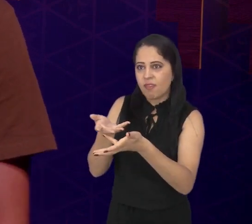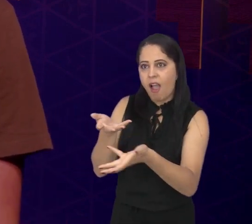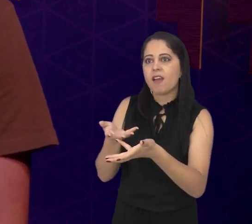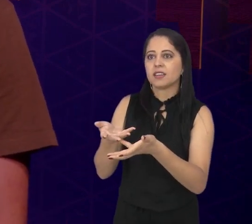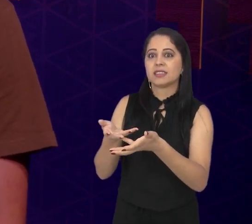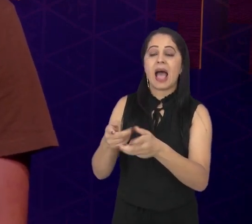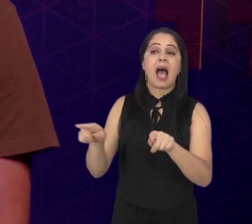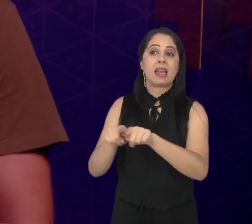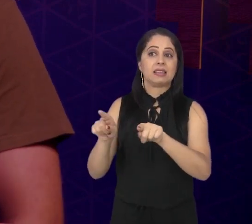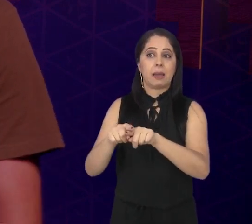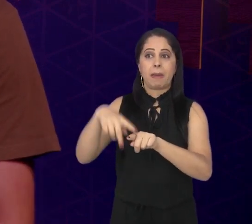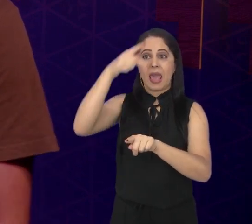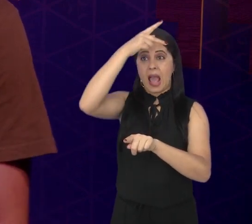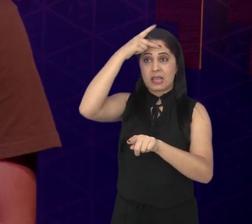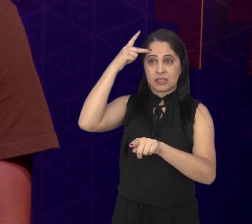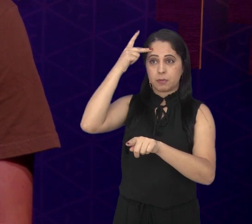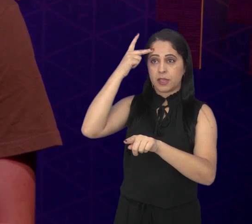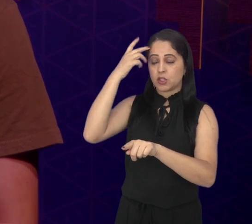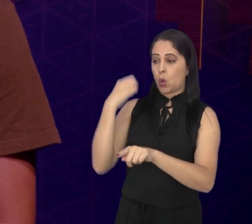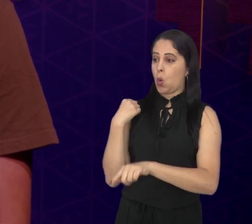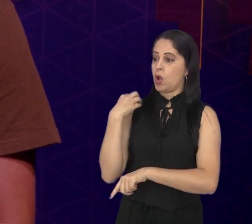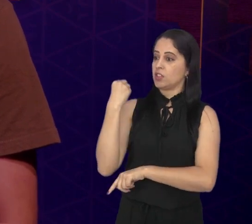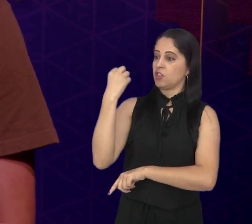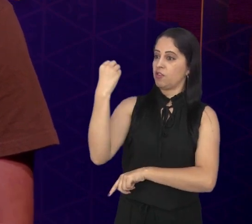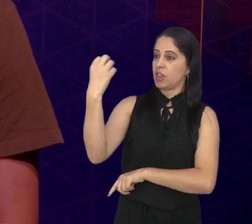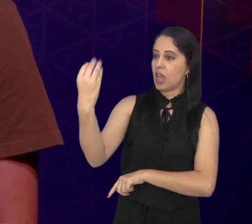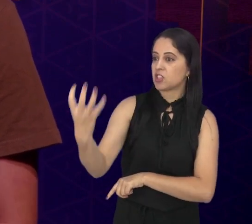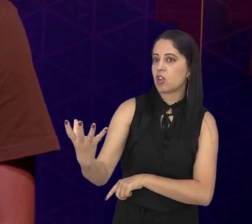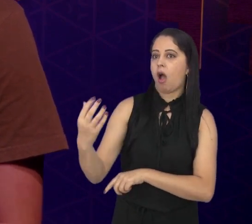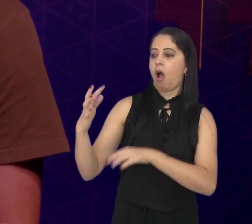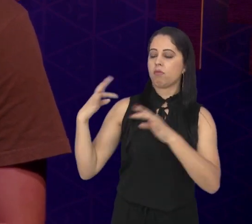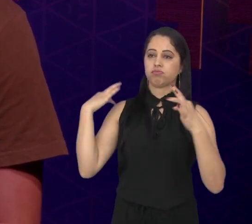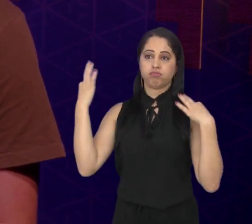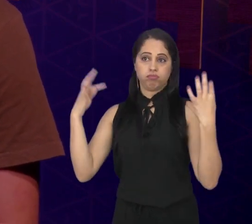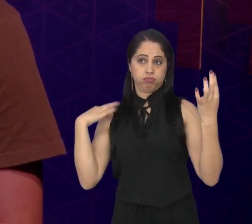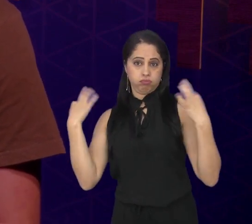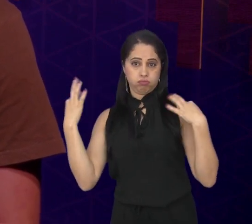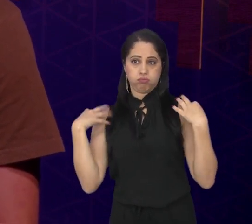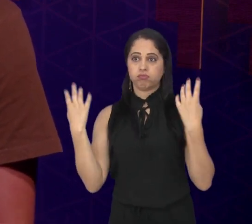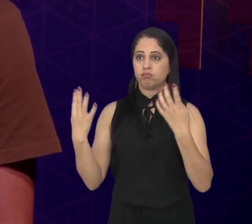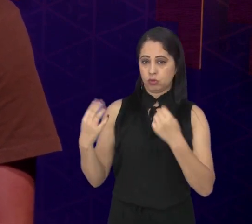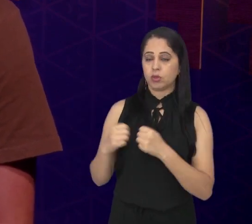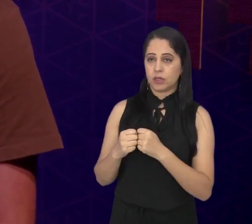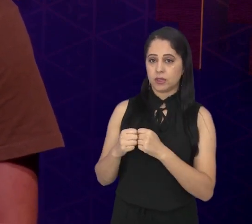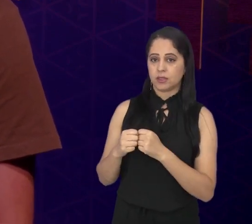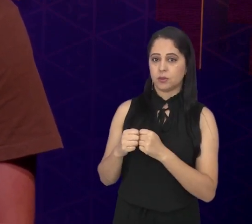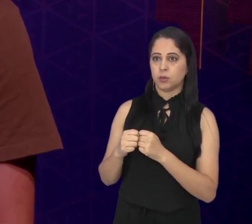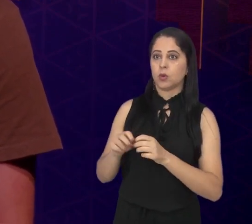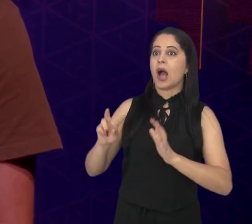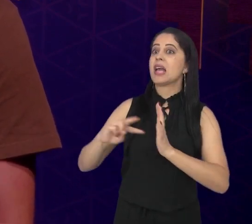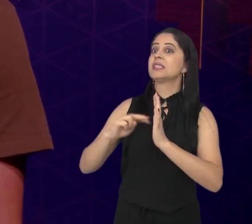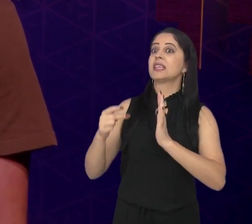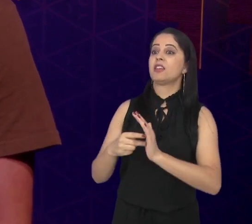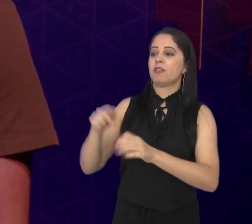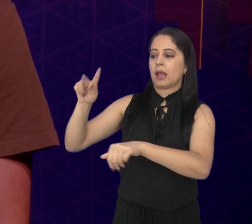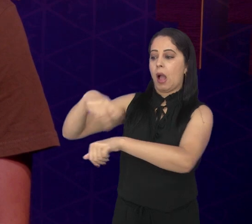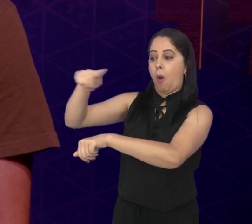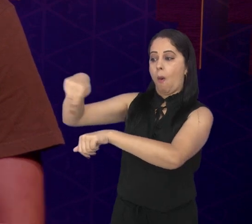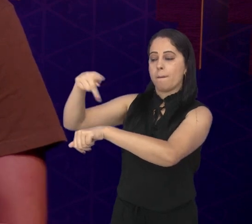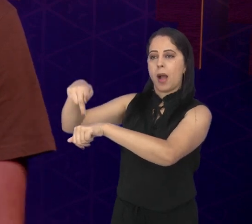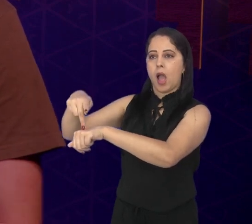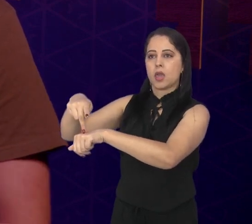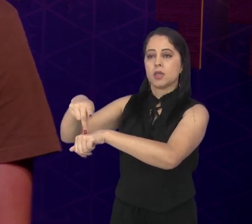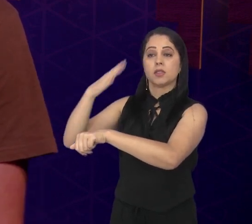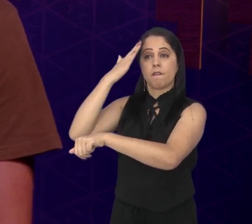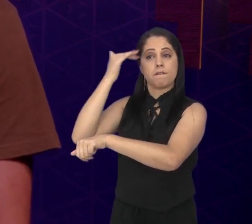ou quanto mais visitantes ele tiver, quanto mais popular ele for no cenário global, mais ele vai conseguir